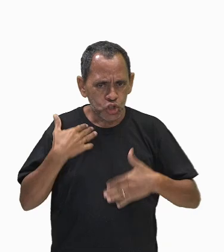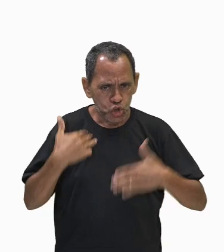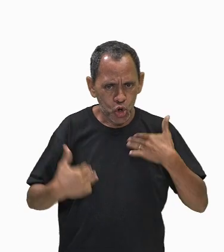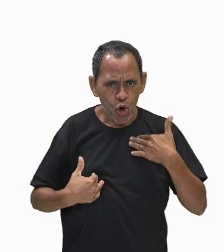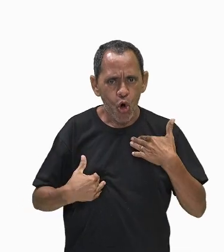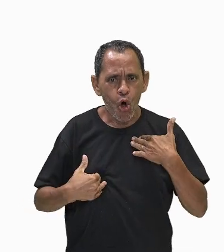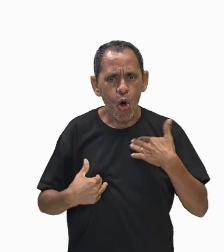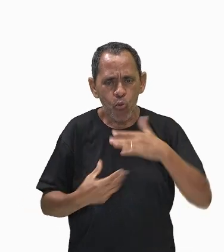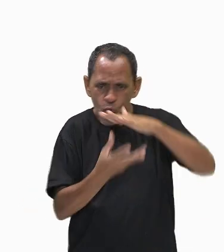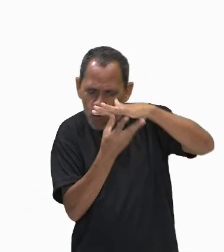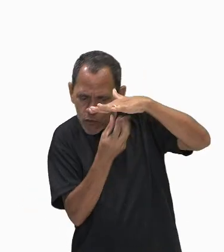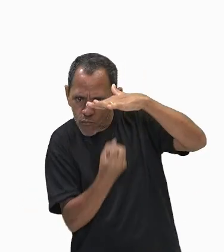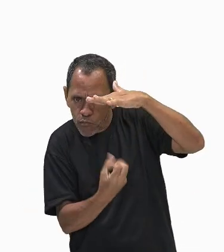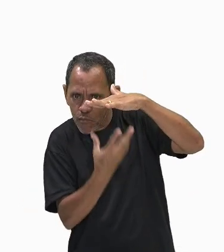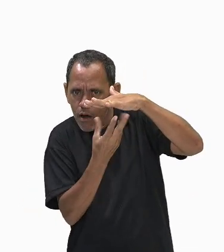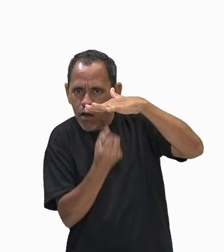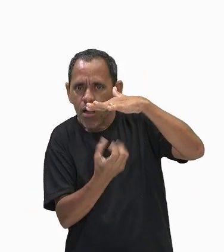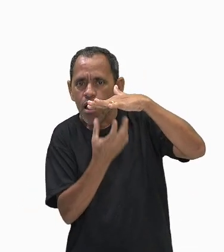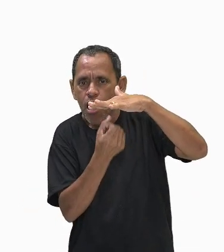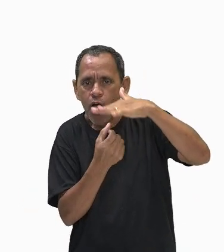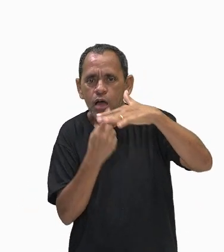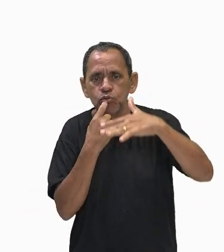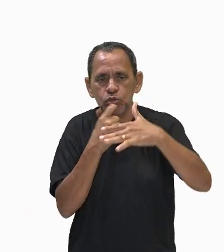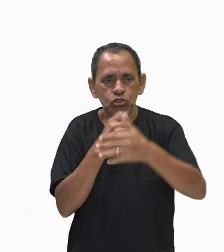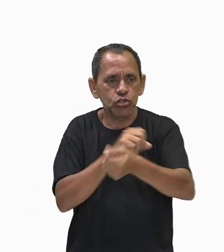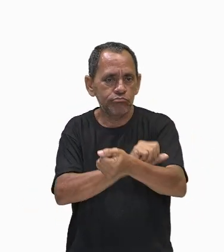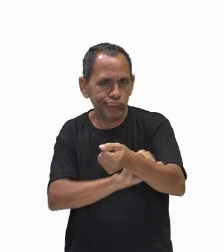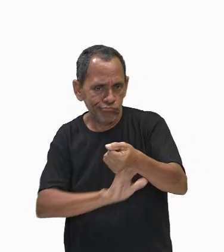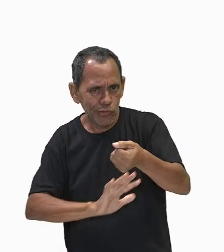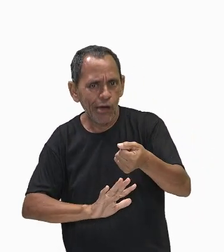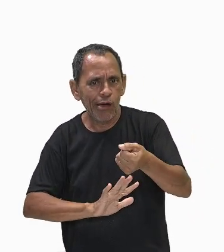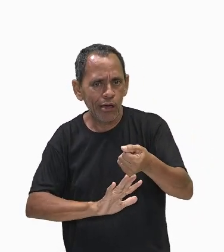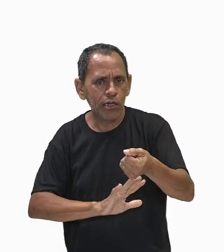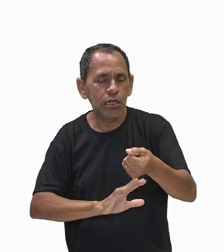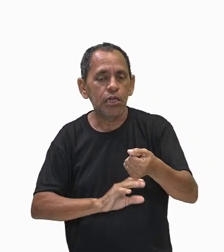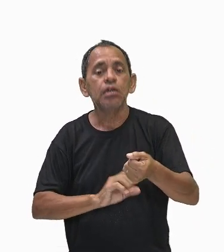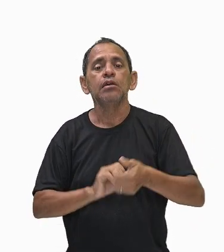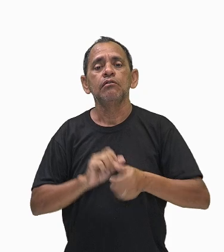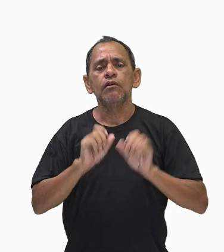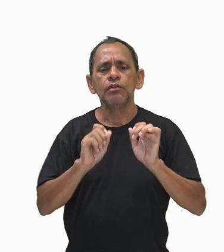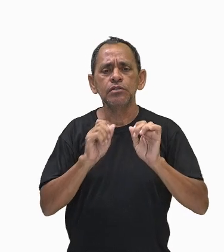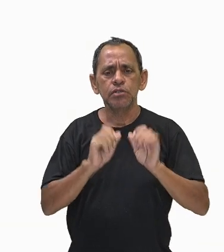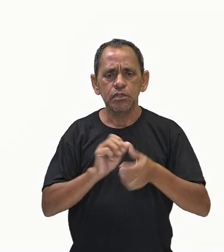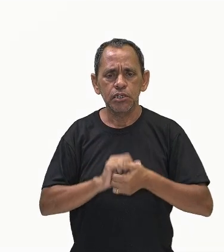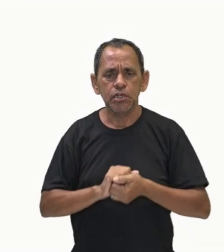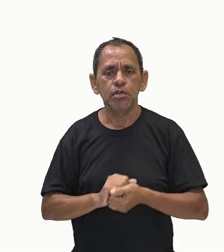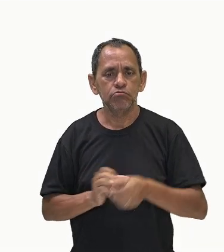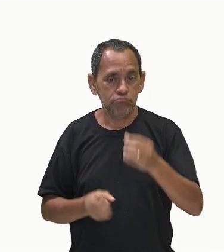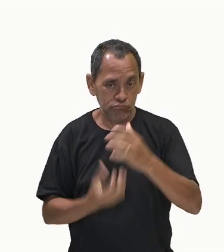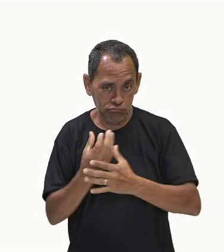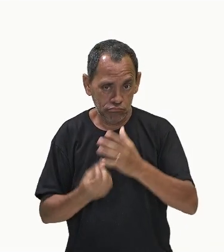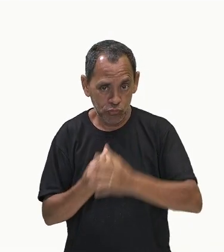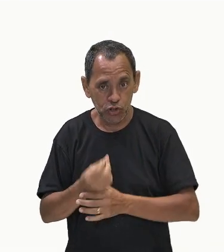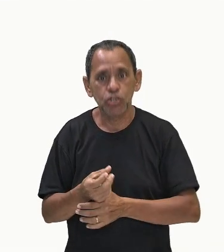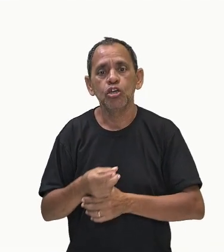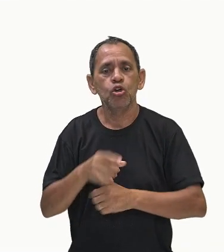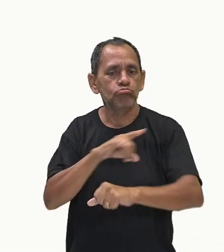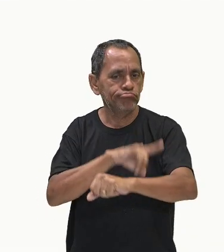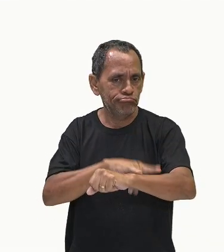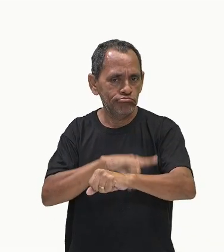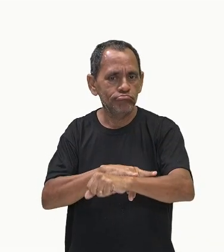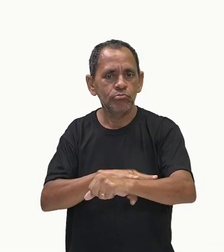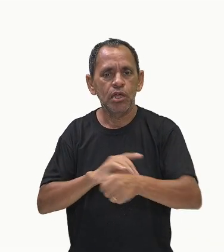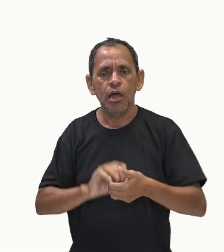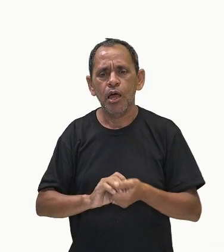filtrar o sangue, tá? E vai produzir a urina, mas ele vai contar com estruturas menores chamadas de néfrons, que